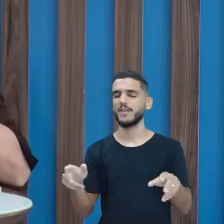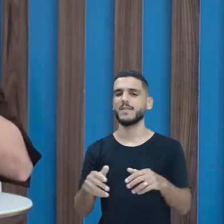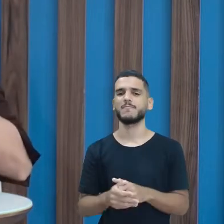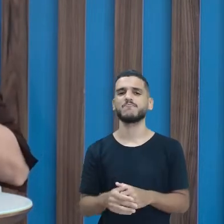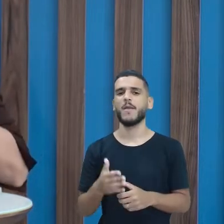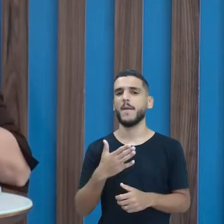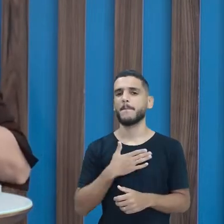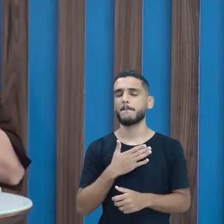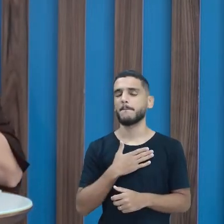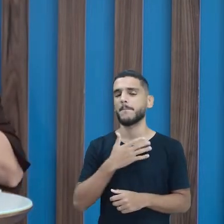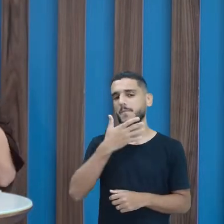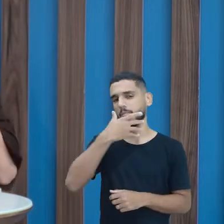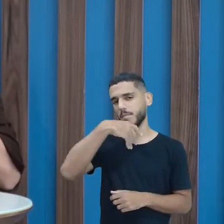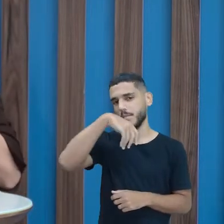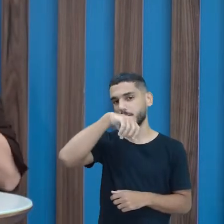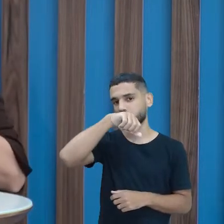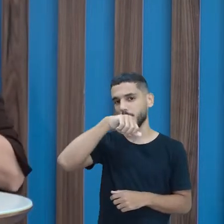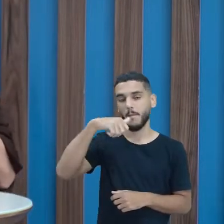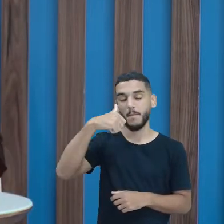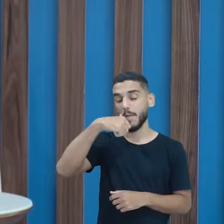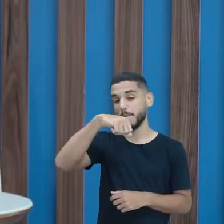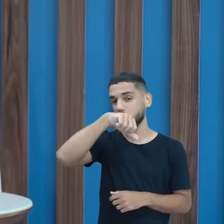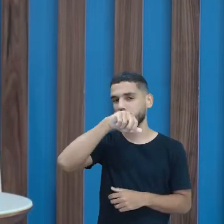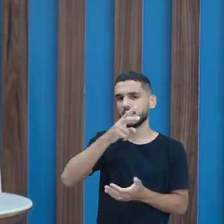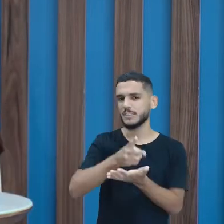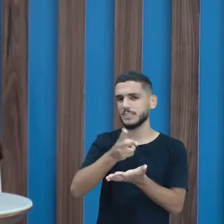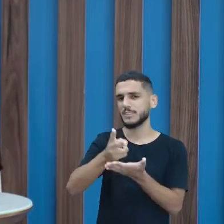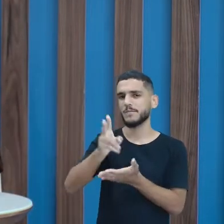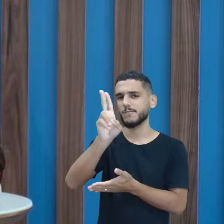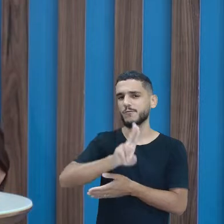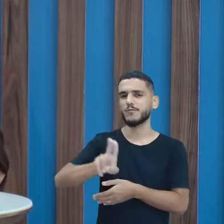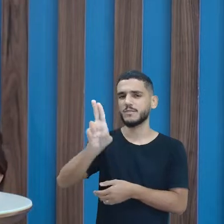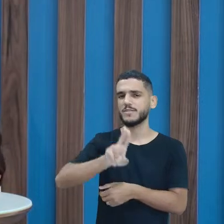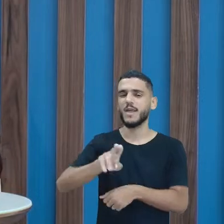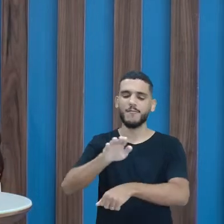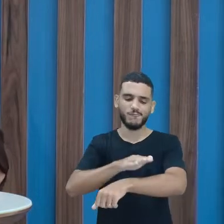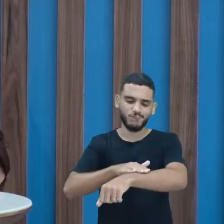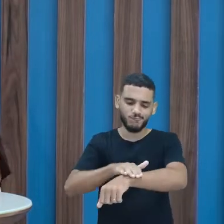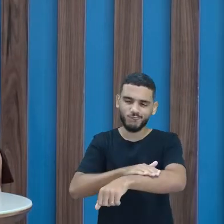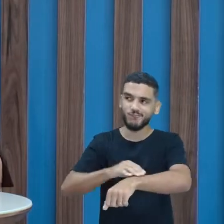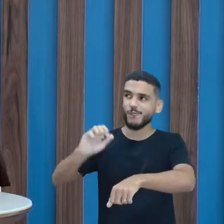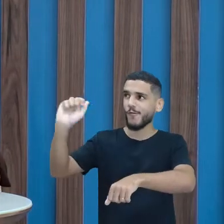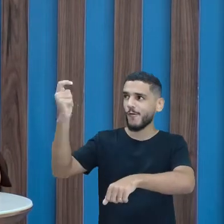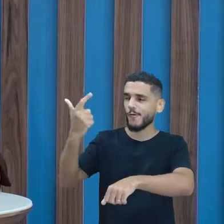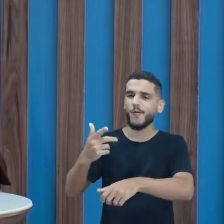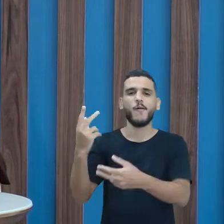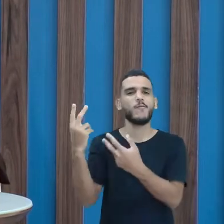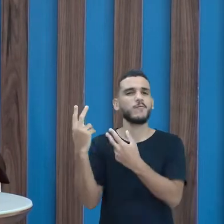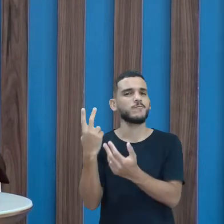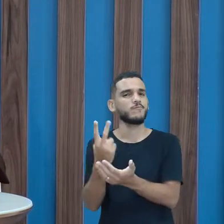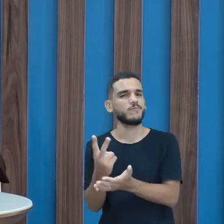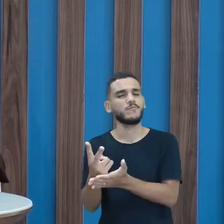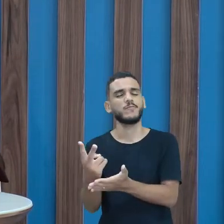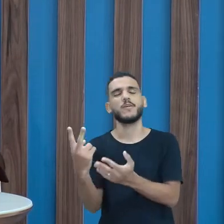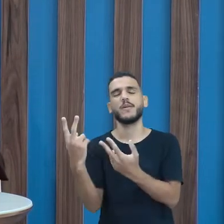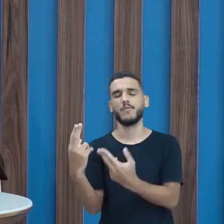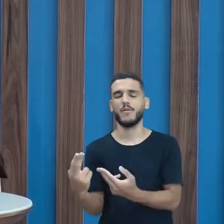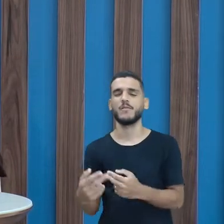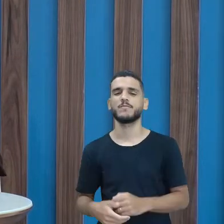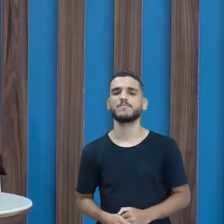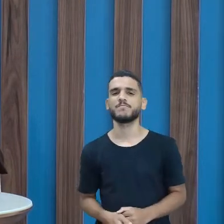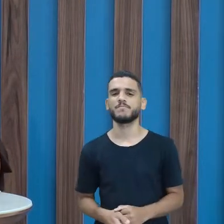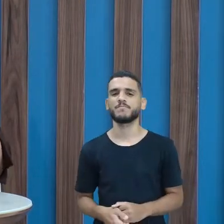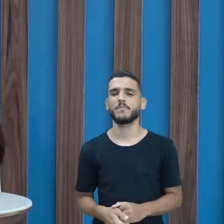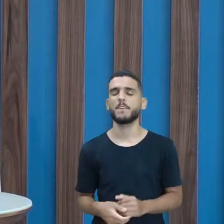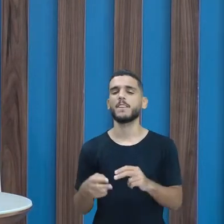colocava aquele protetor que eu sentia o cheiro. Então, eu lembrei desse momento. Você foi pro passado, Fui né? pro passado, porque não era um